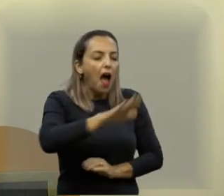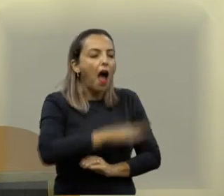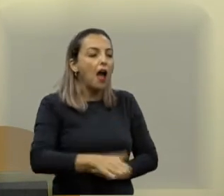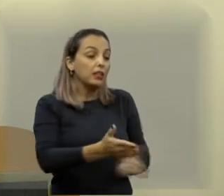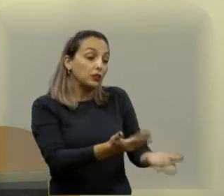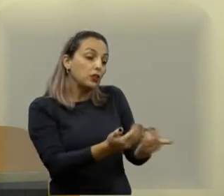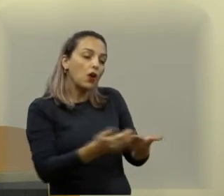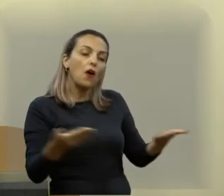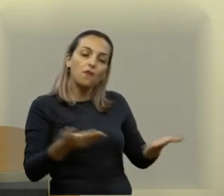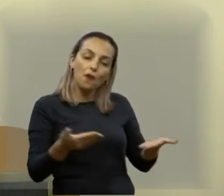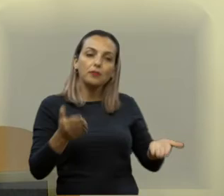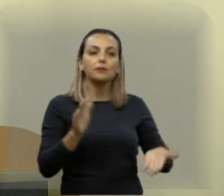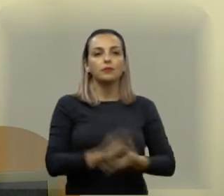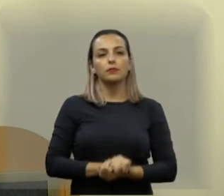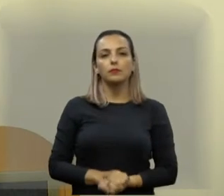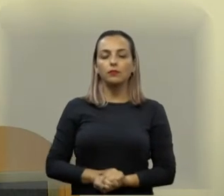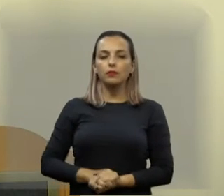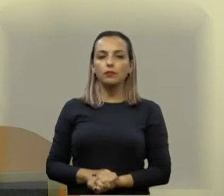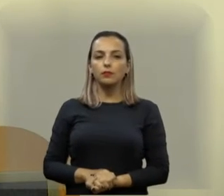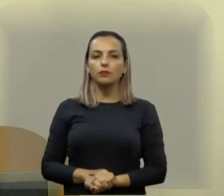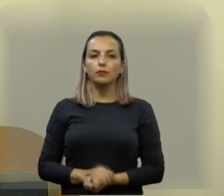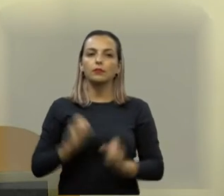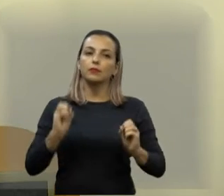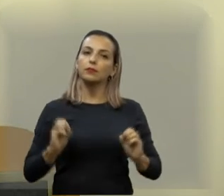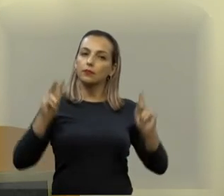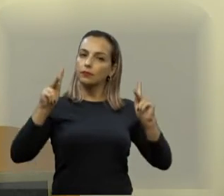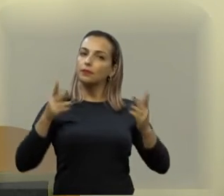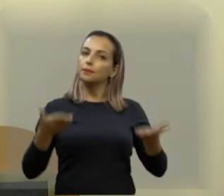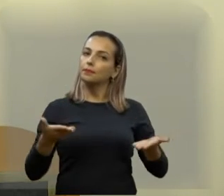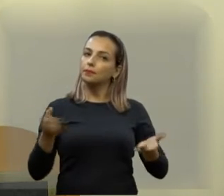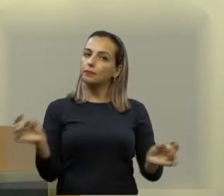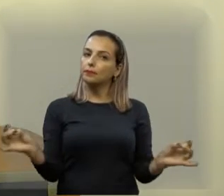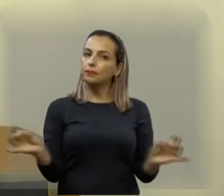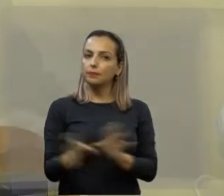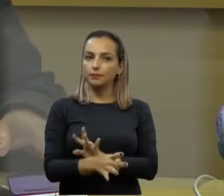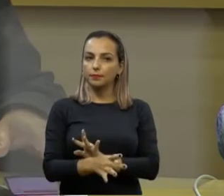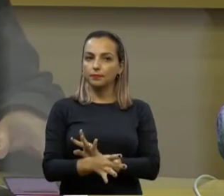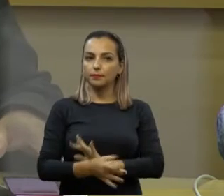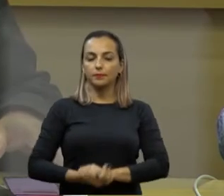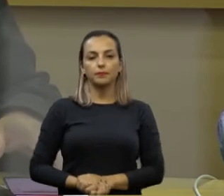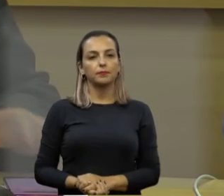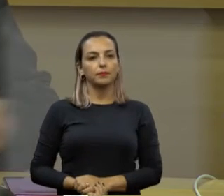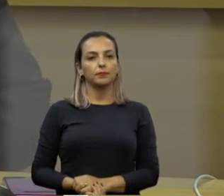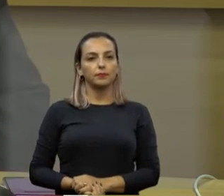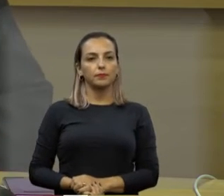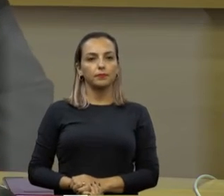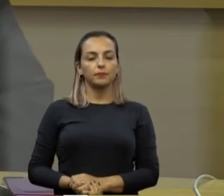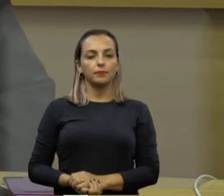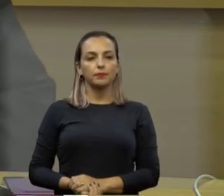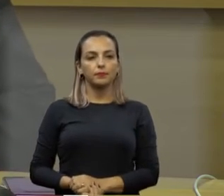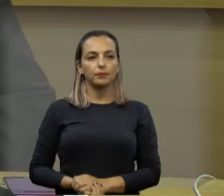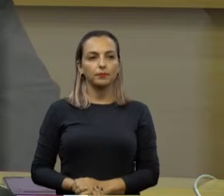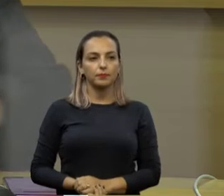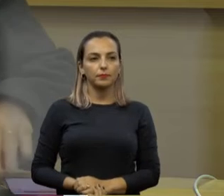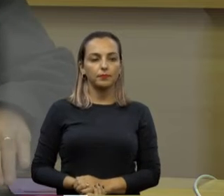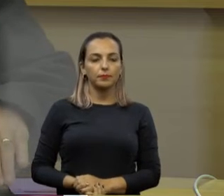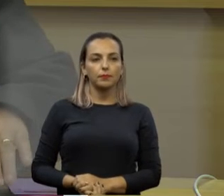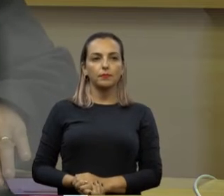juventude de hoje é isso E aí